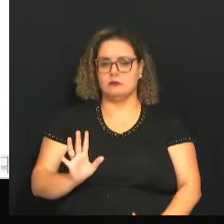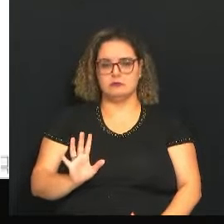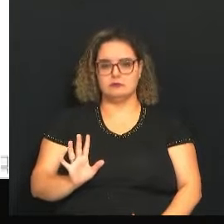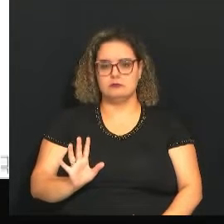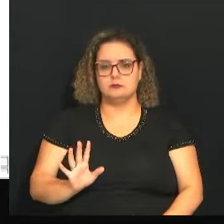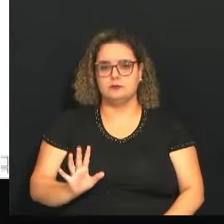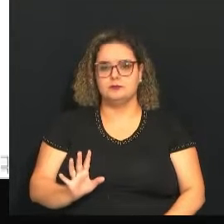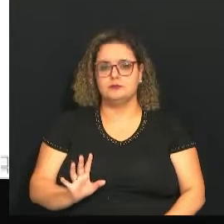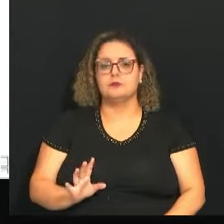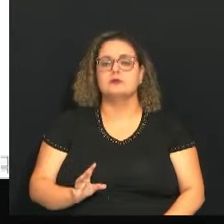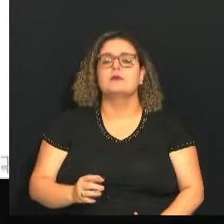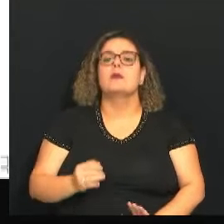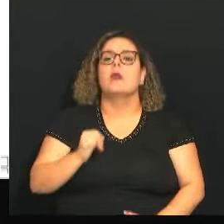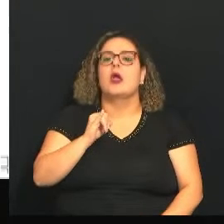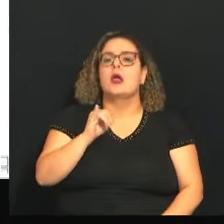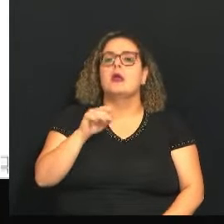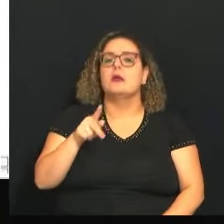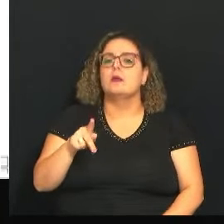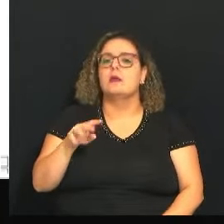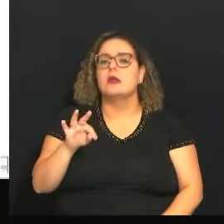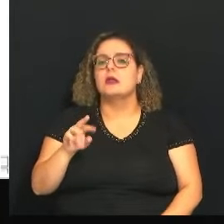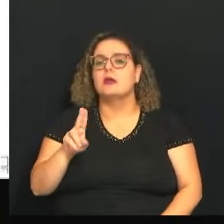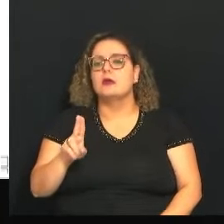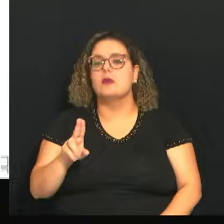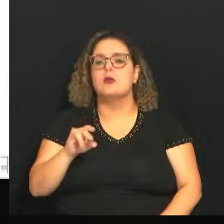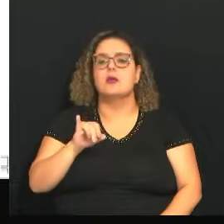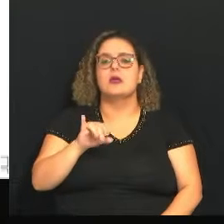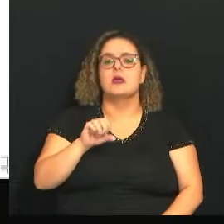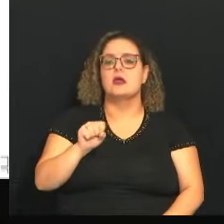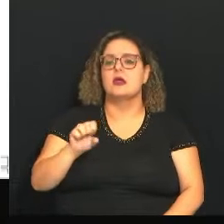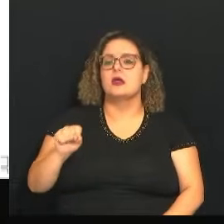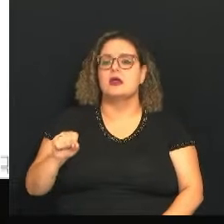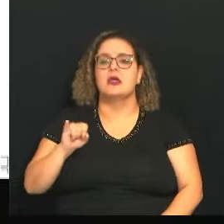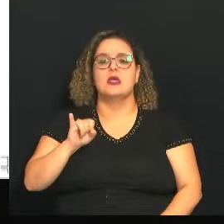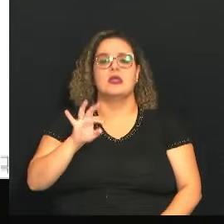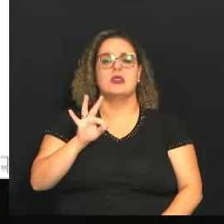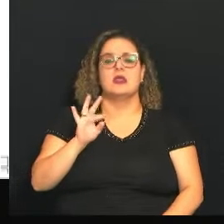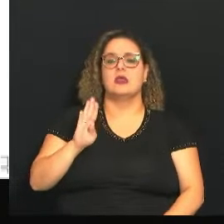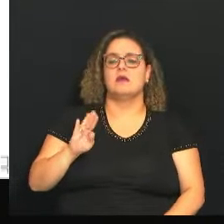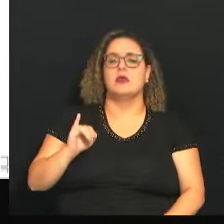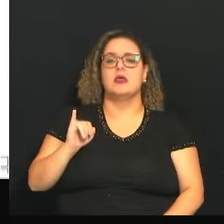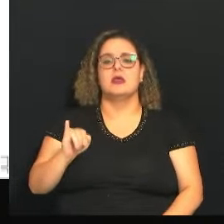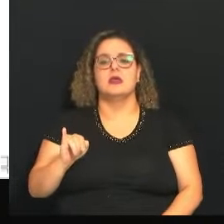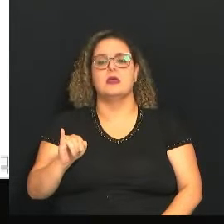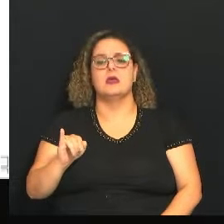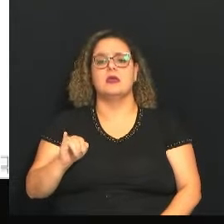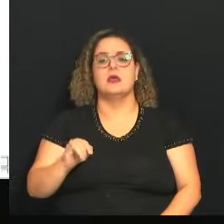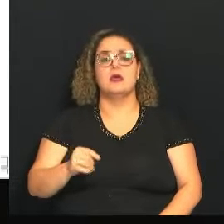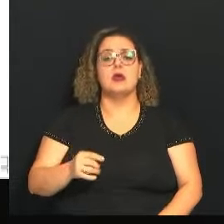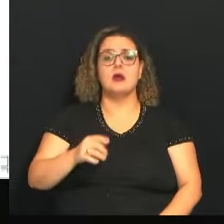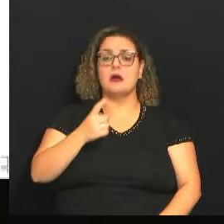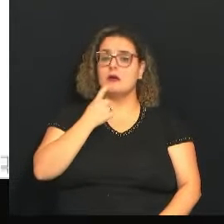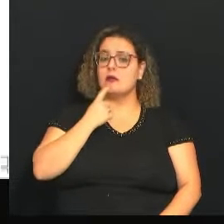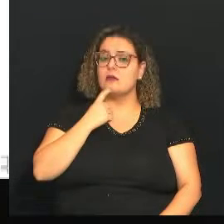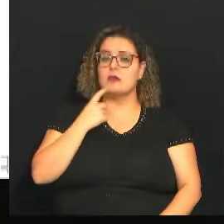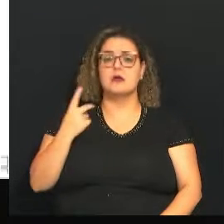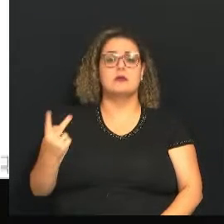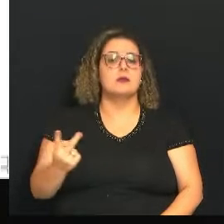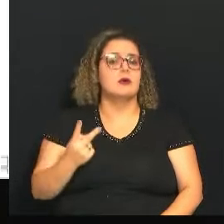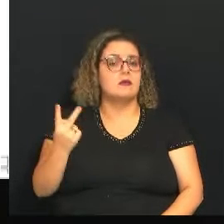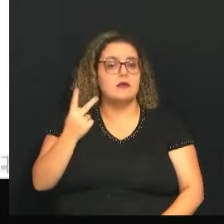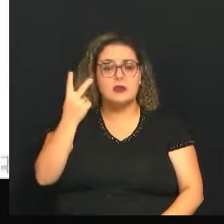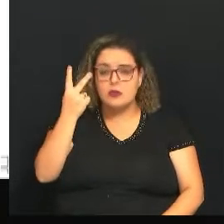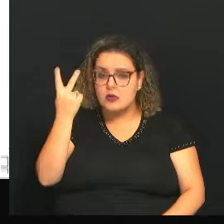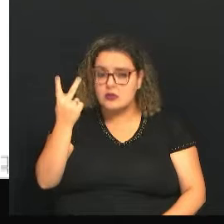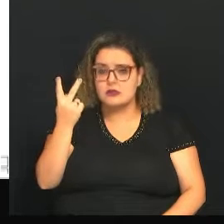o IPTU foi uma beleza, o ISS, o ITBI, né? Campinas tem uma valorização muito